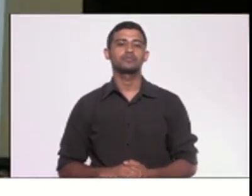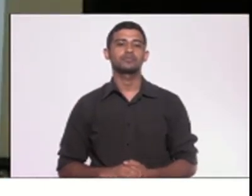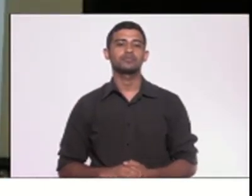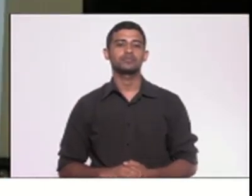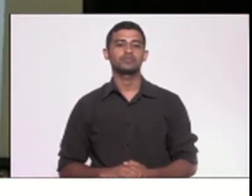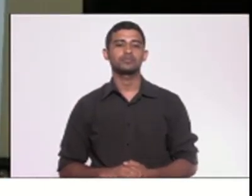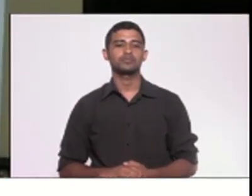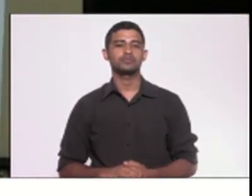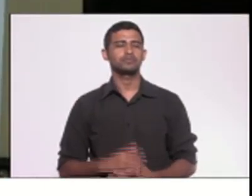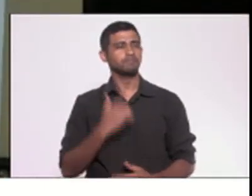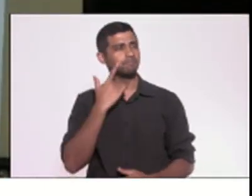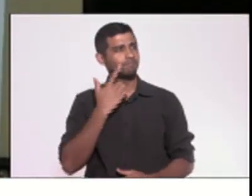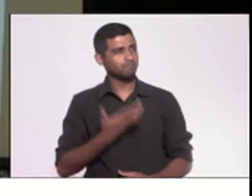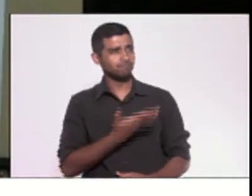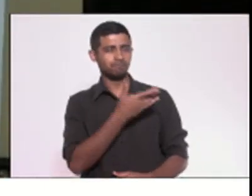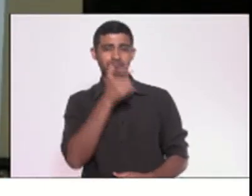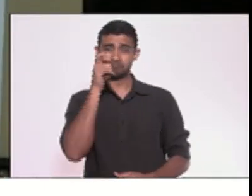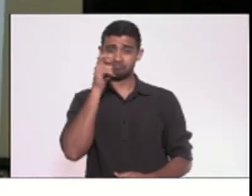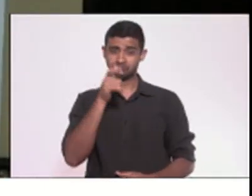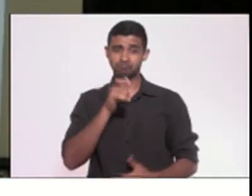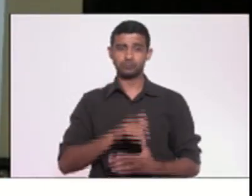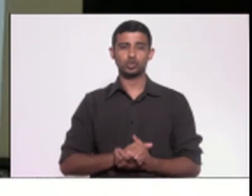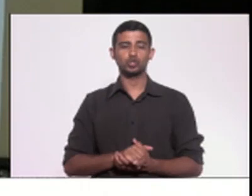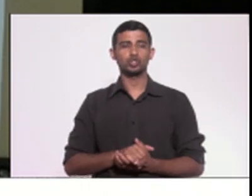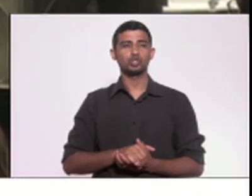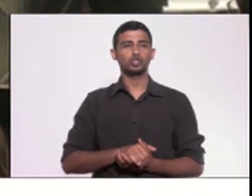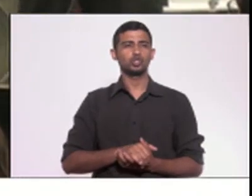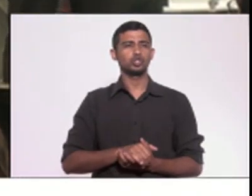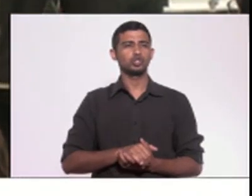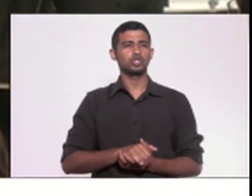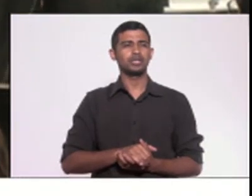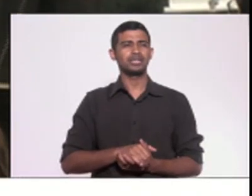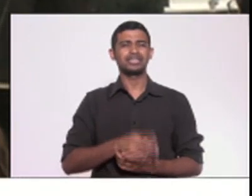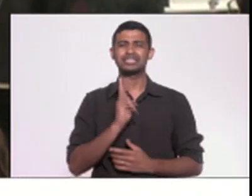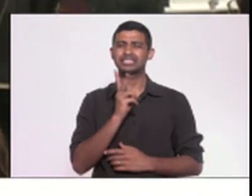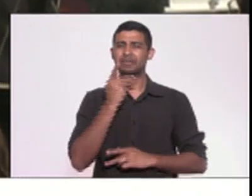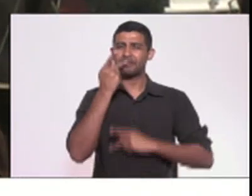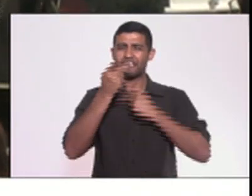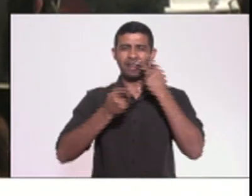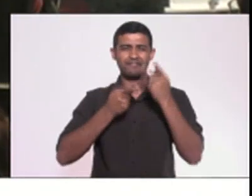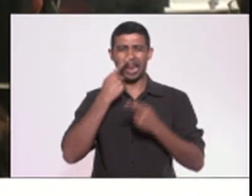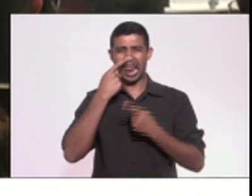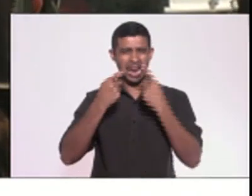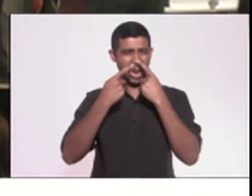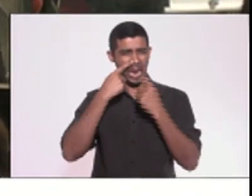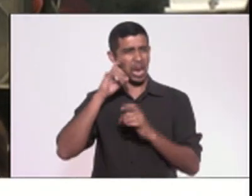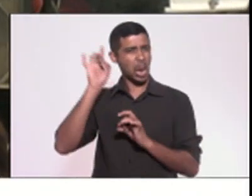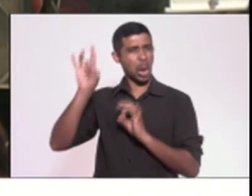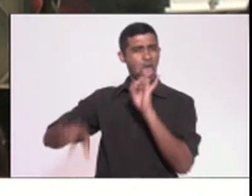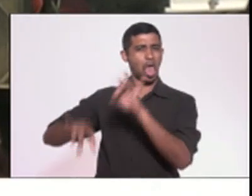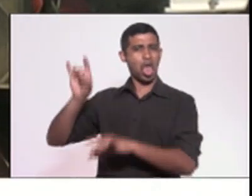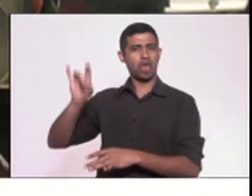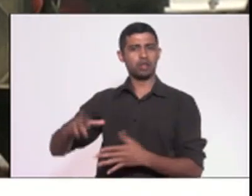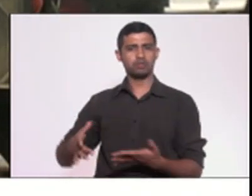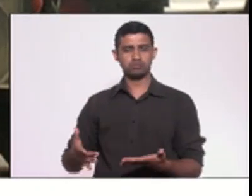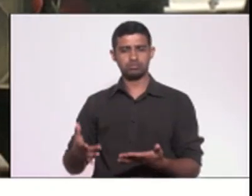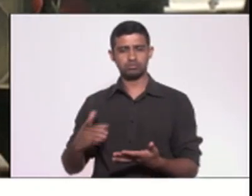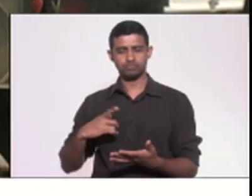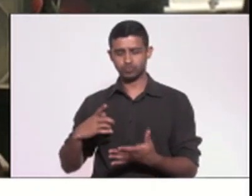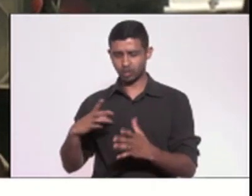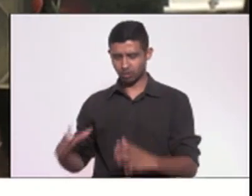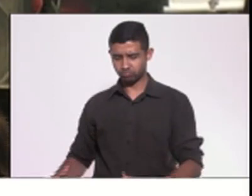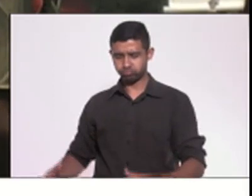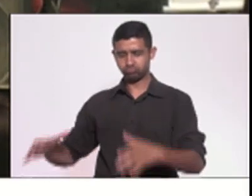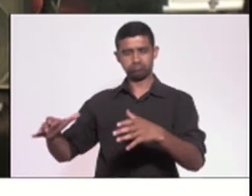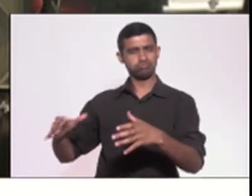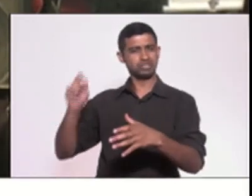Isso aqui é muito interessante, né? Todo mundo fala, vamos jogar o lixo fora. Não existe jogar fora. Não há lixeira atribuída ao nosso planeta